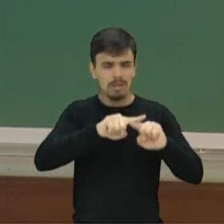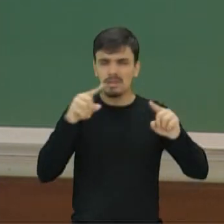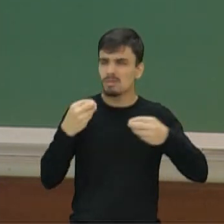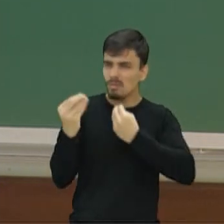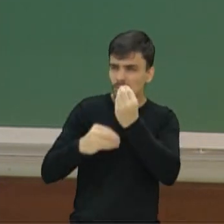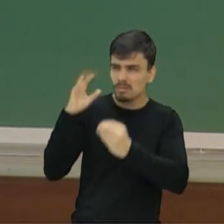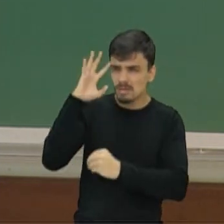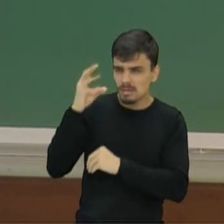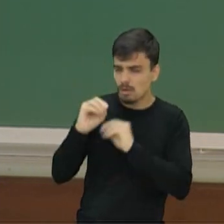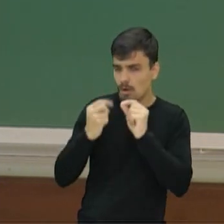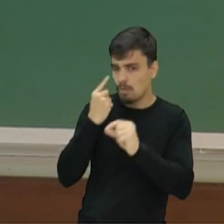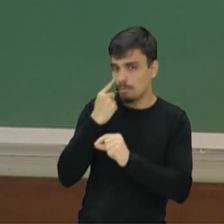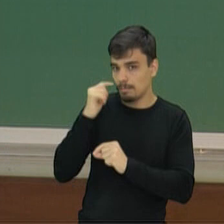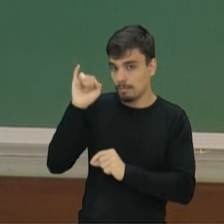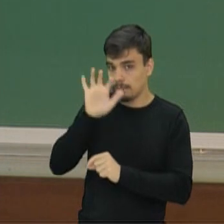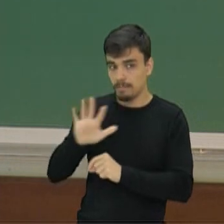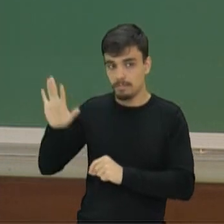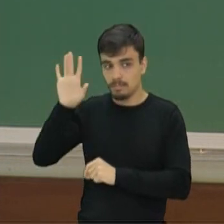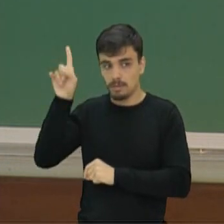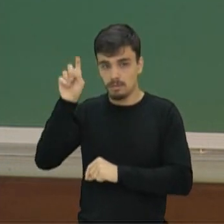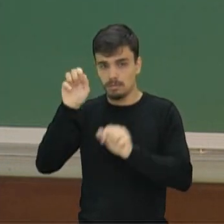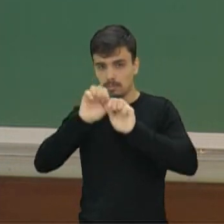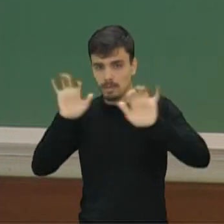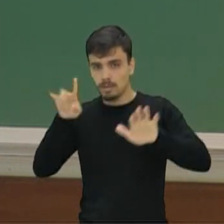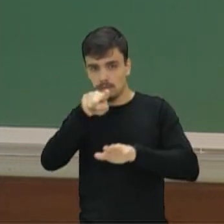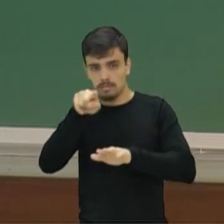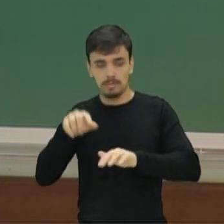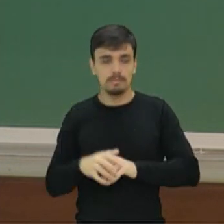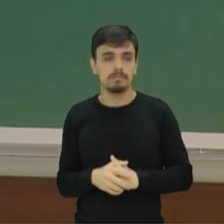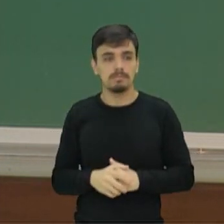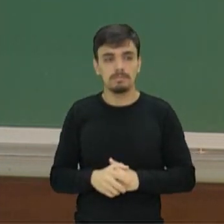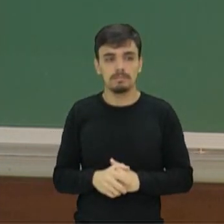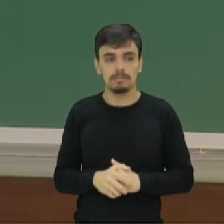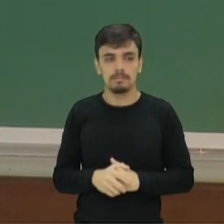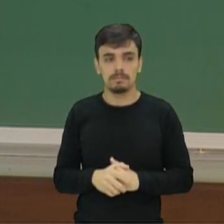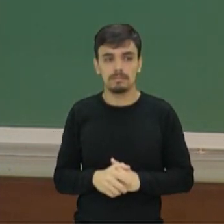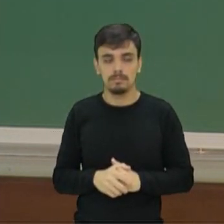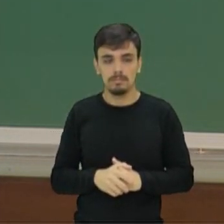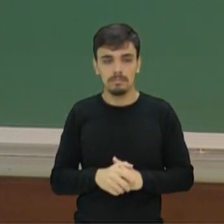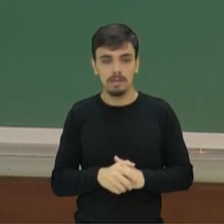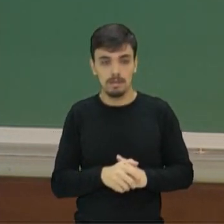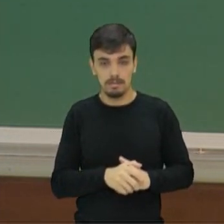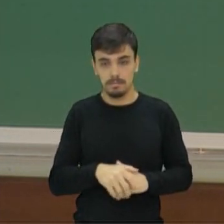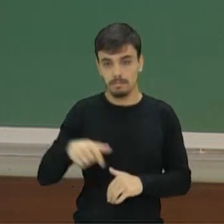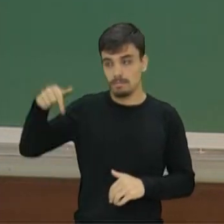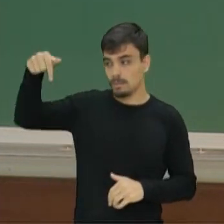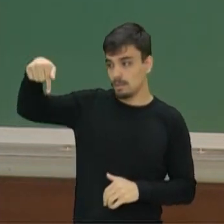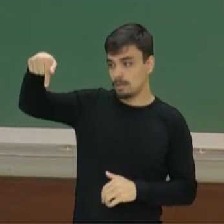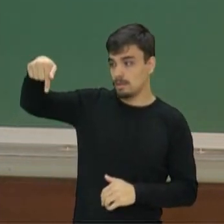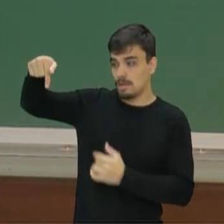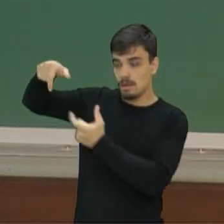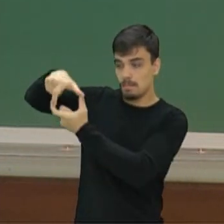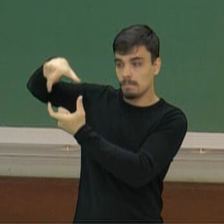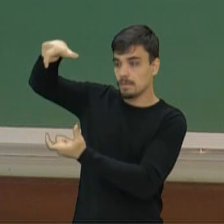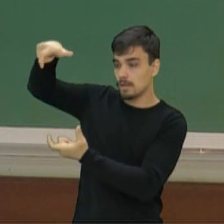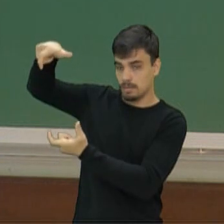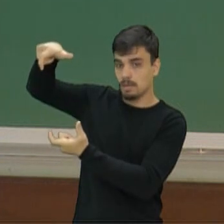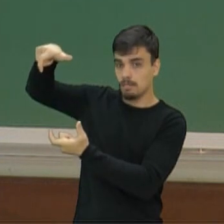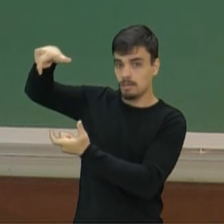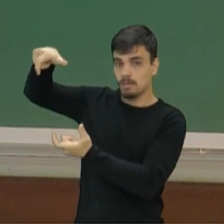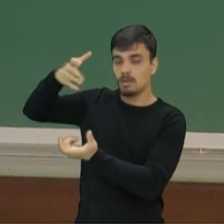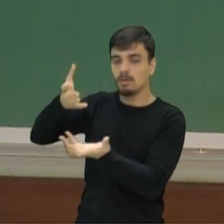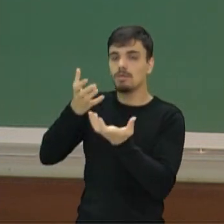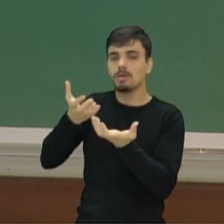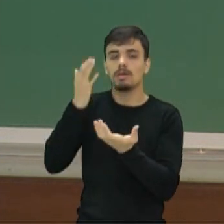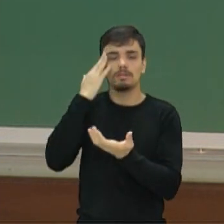Dá uma olhada aqui nessa figura aqui, vai ficar bem claro para os senhores. Ó, o Qzão está aqui. Quero saber o valor do